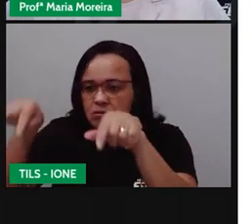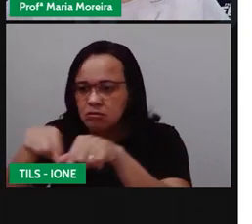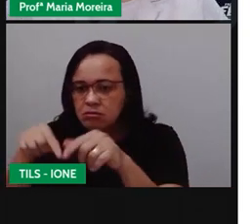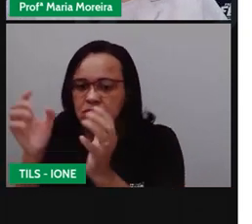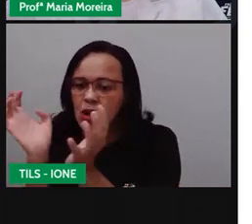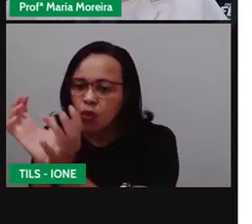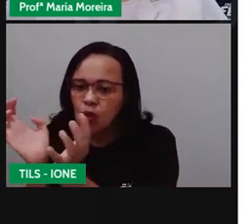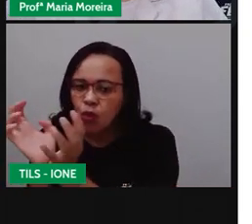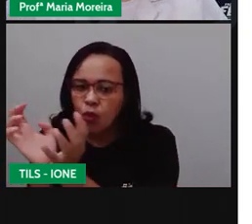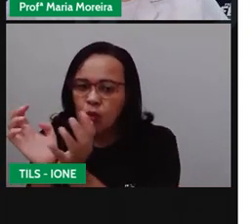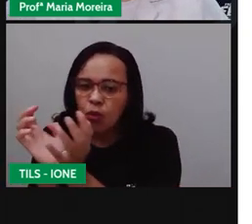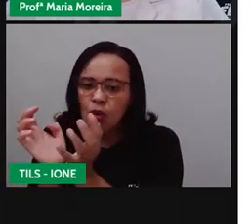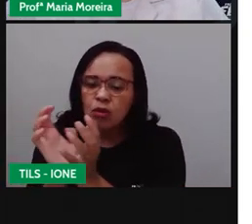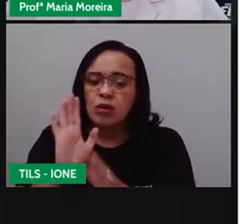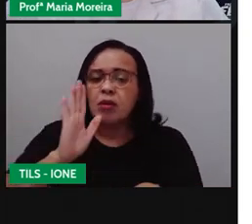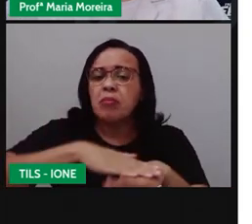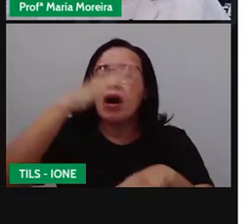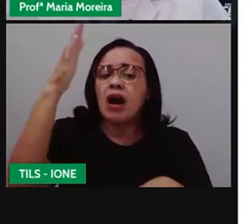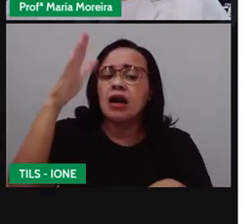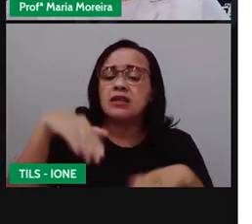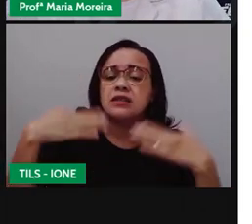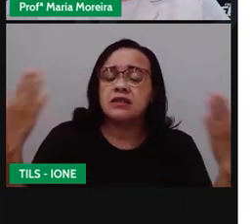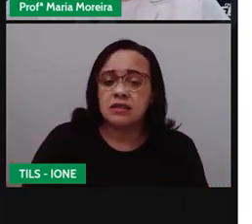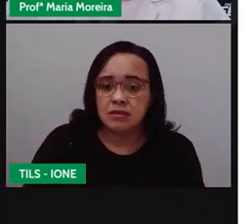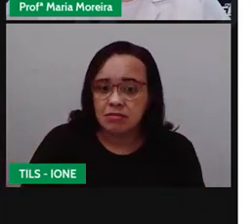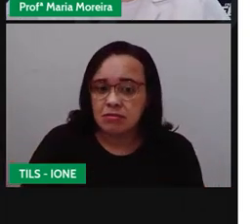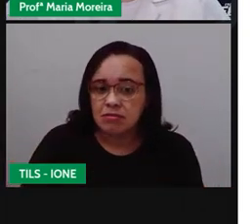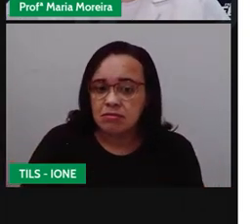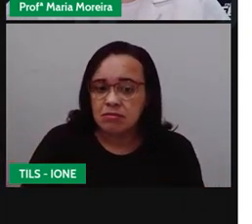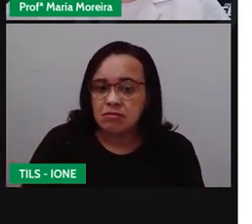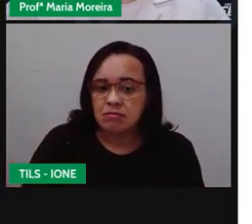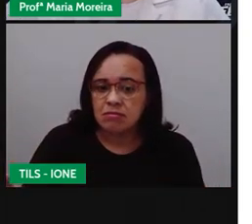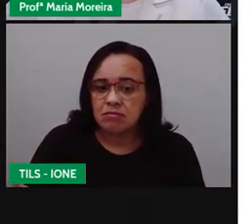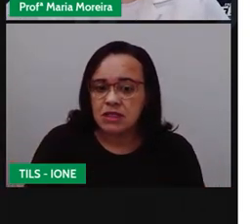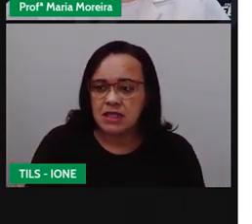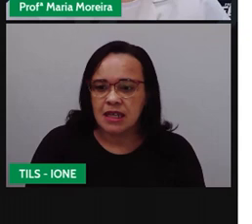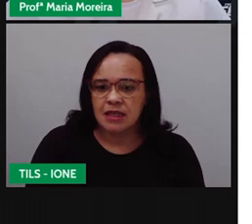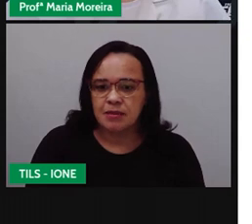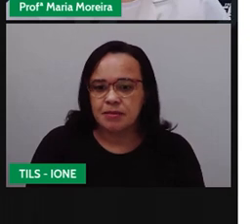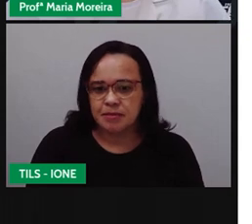tem mais motocicletas? O que é que você acha, Ione? Direita ou esquerda?